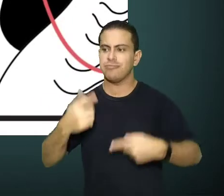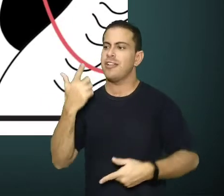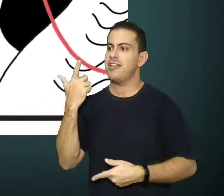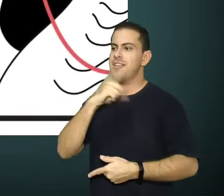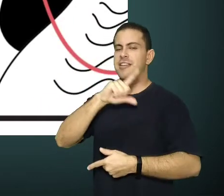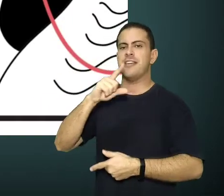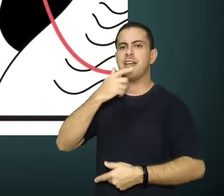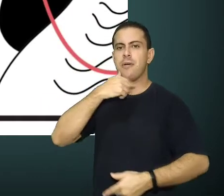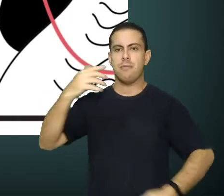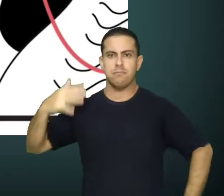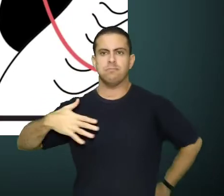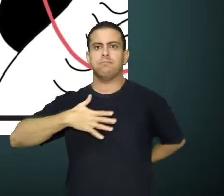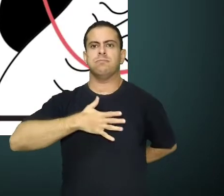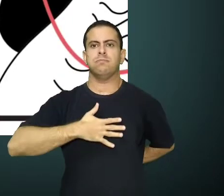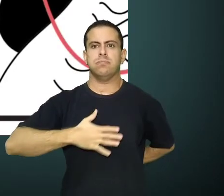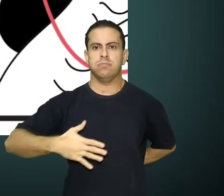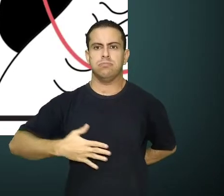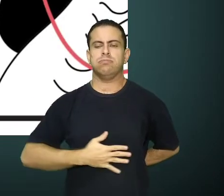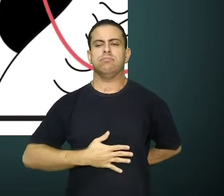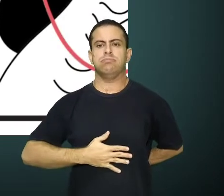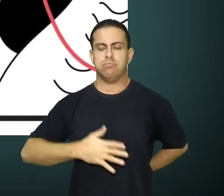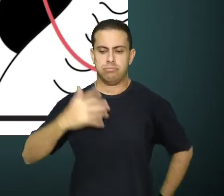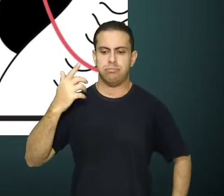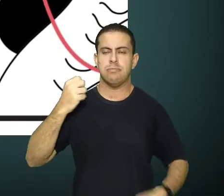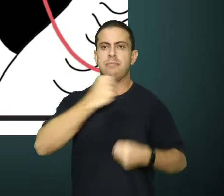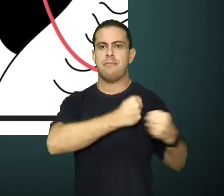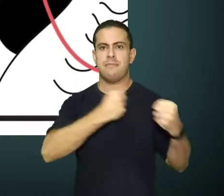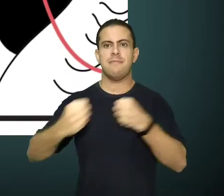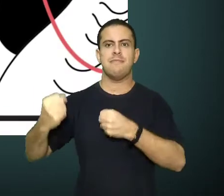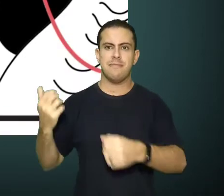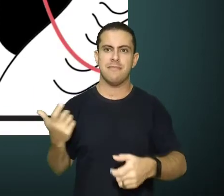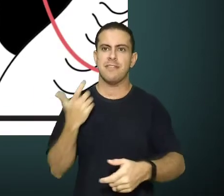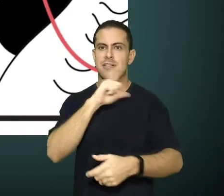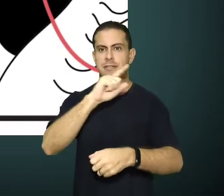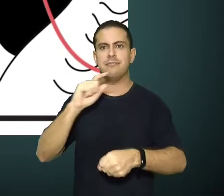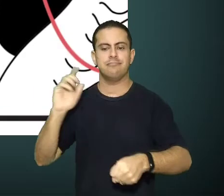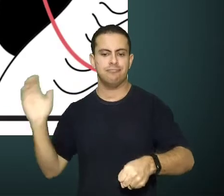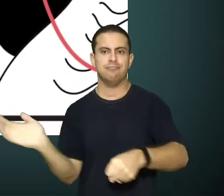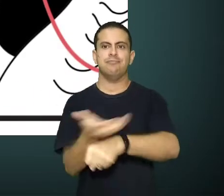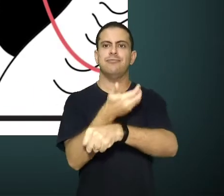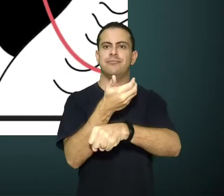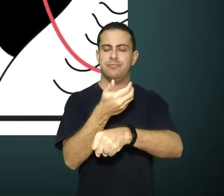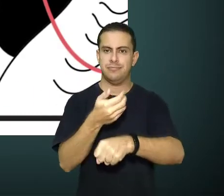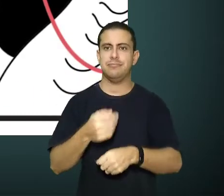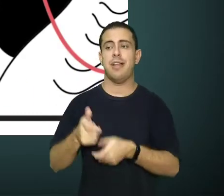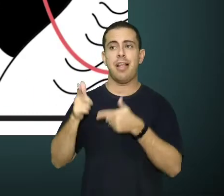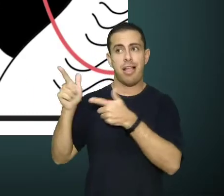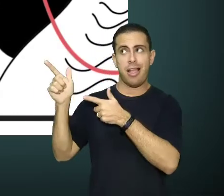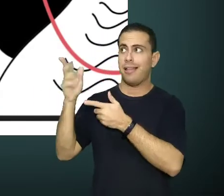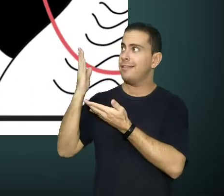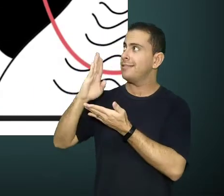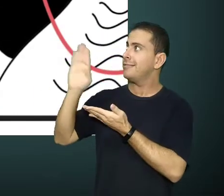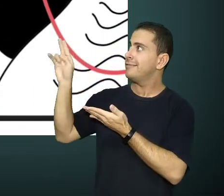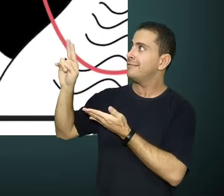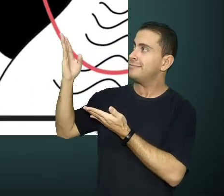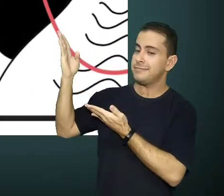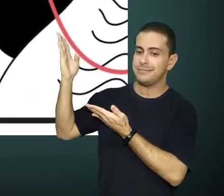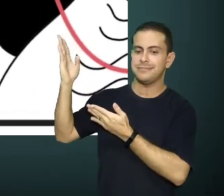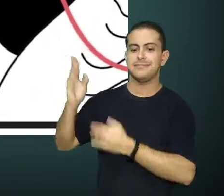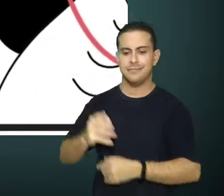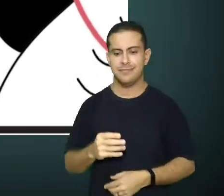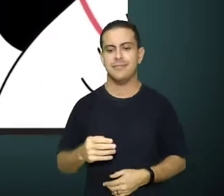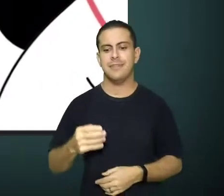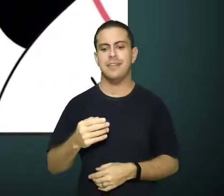Assembleia e o Diretório e se colocou no poder, no que foi chamado de Golpe do 18